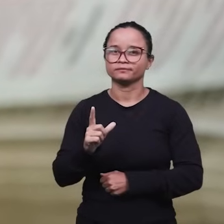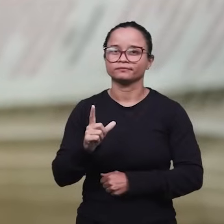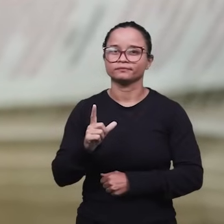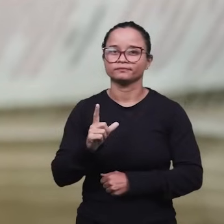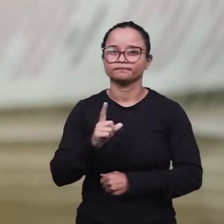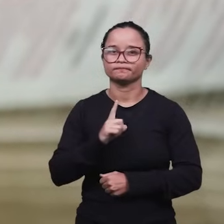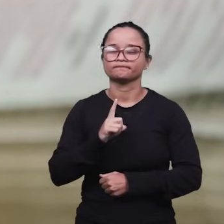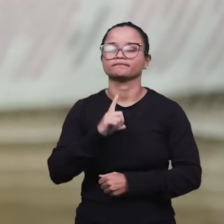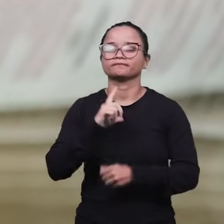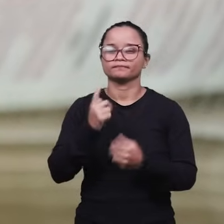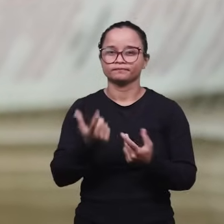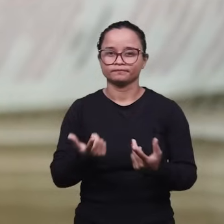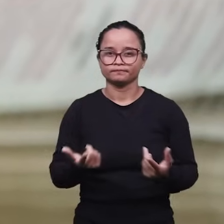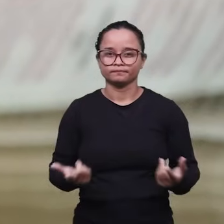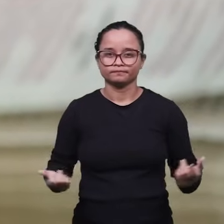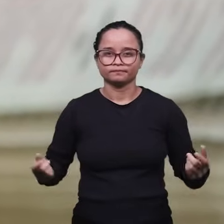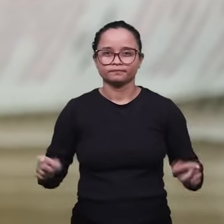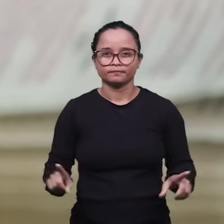purificar.